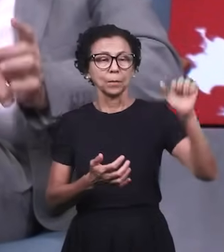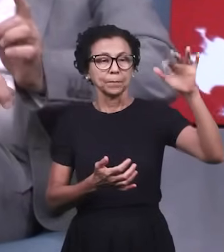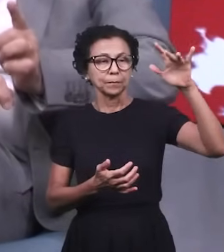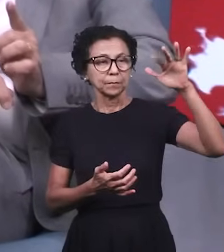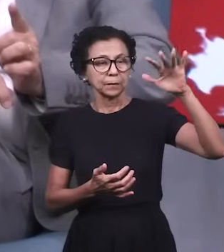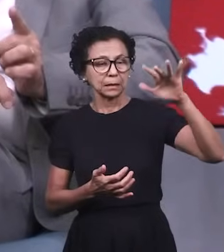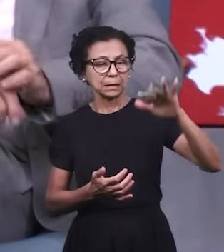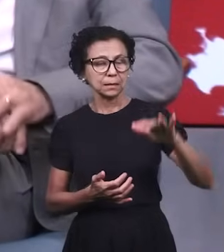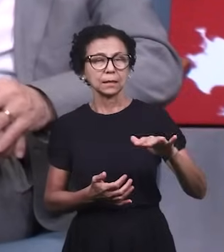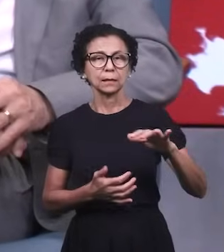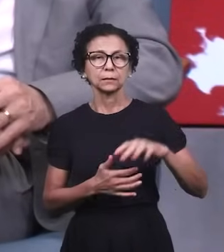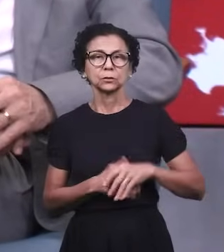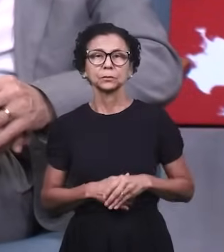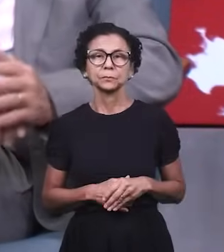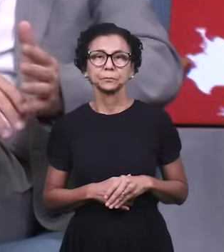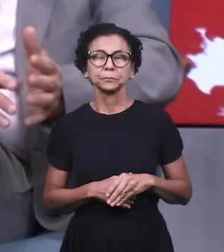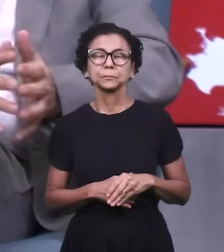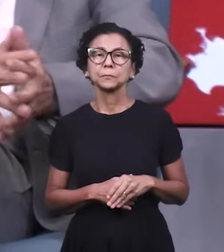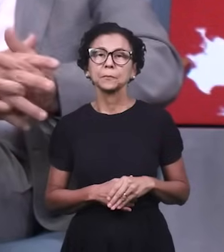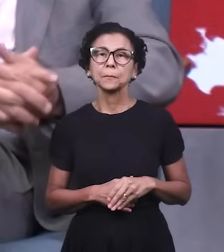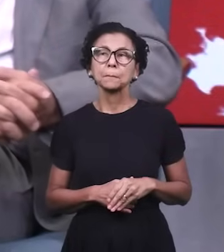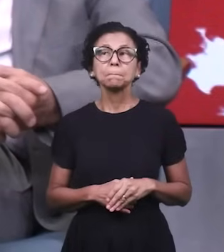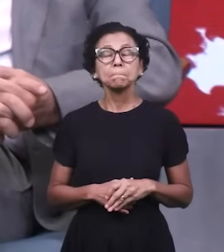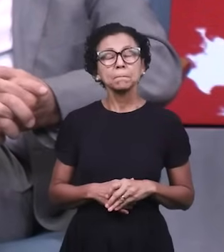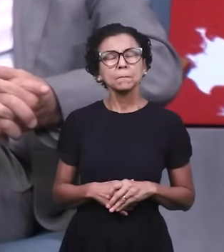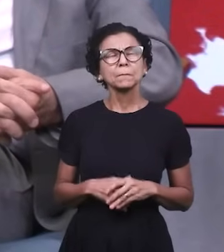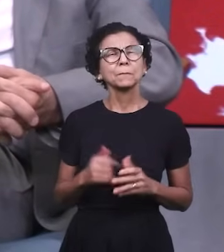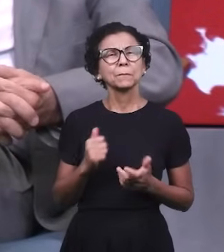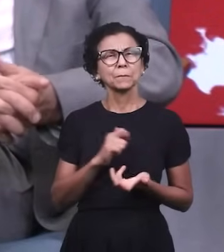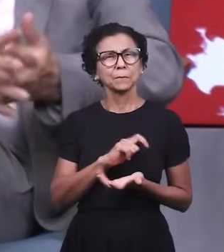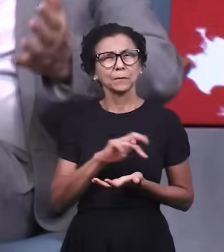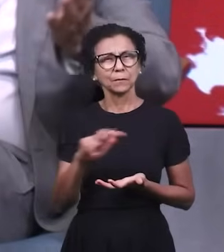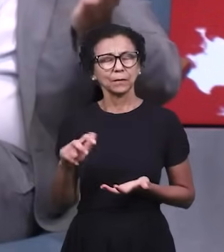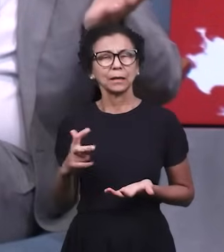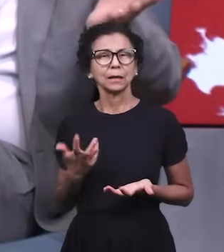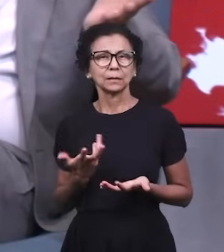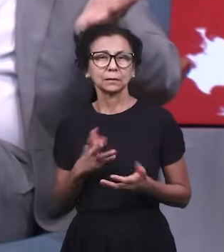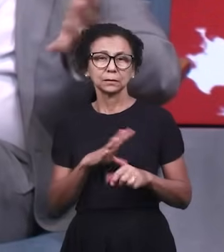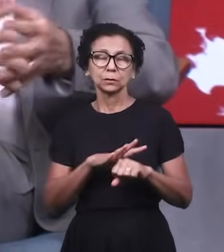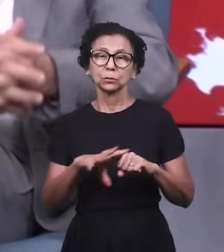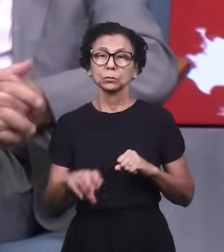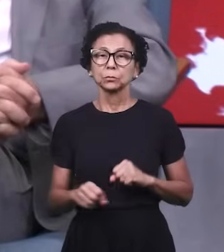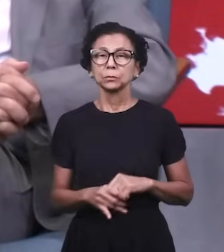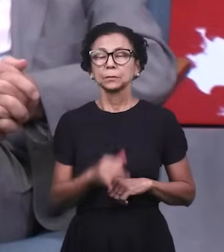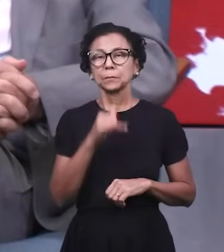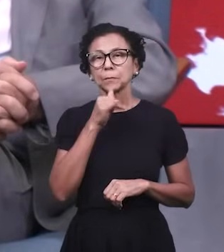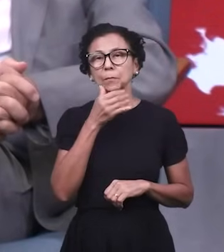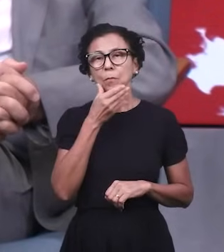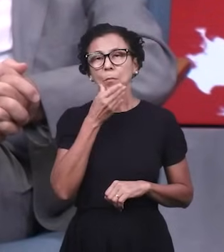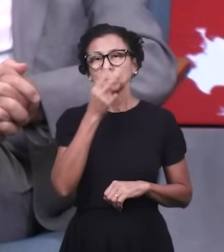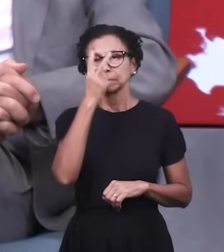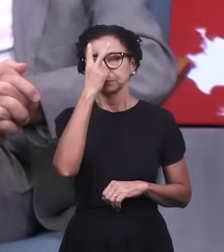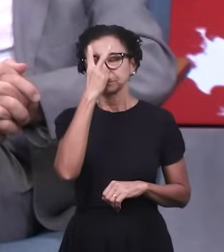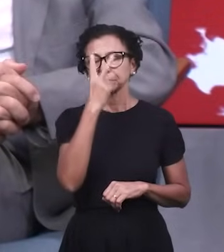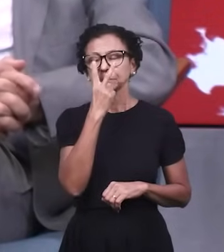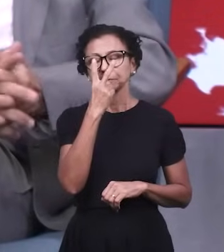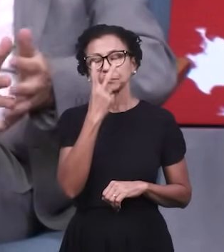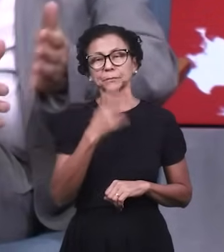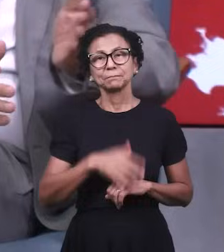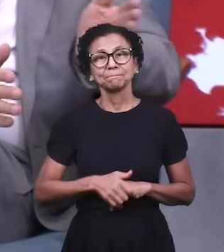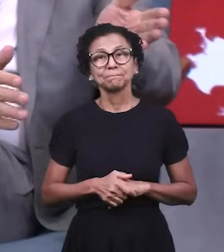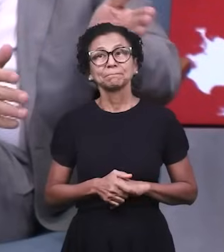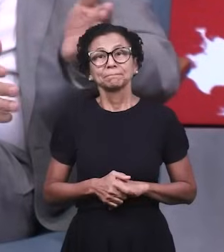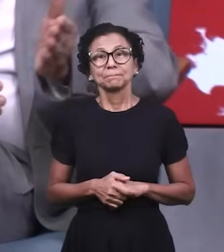importante ali naquela cura, como outras. As curas dos cegos, nós já falamos. Por